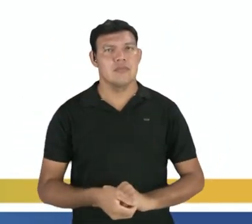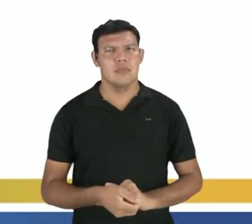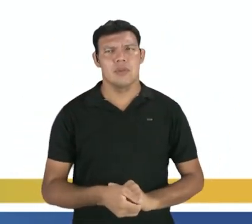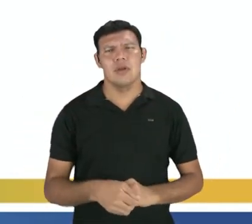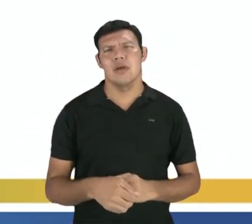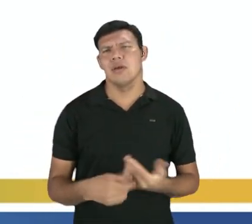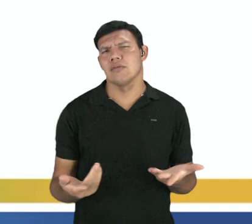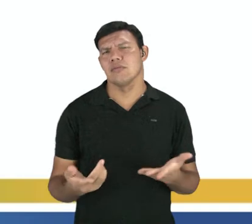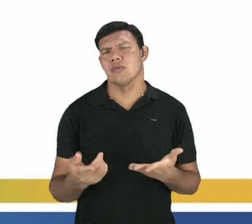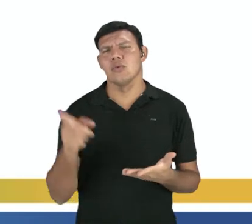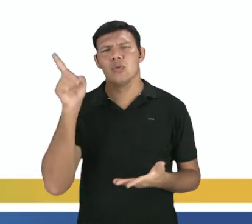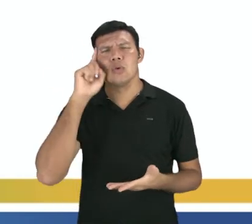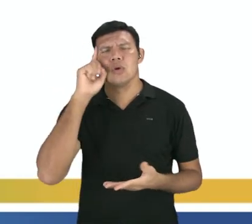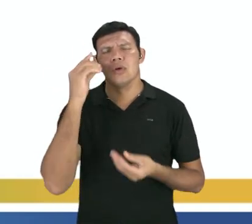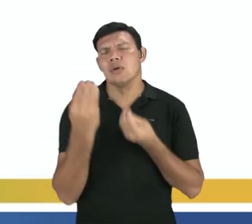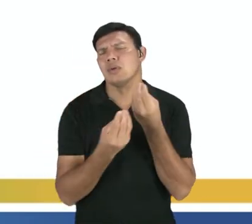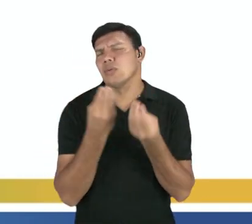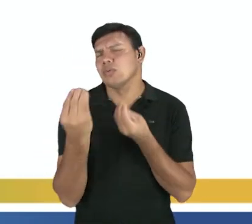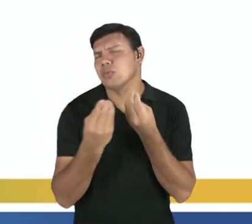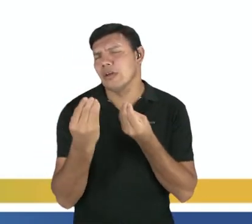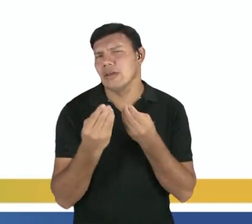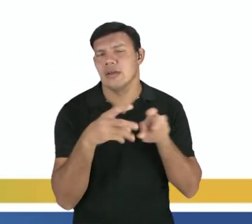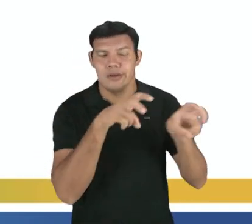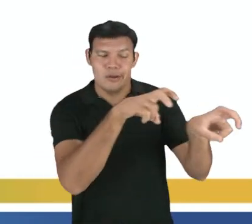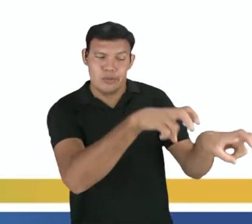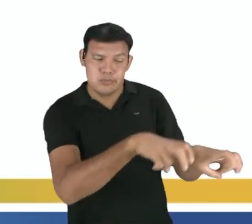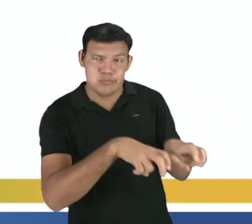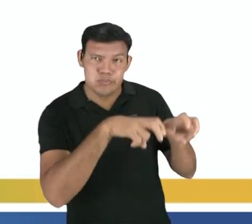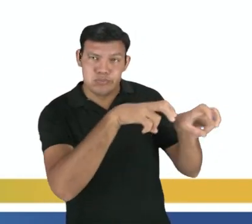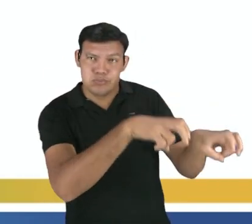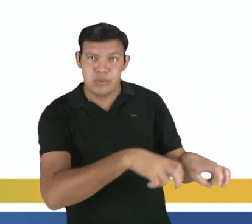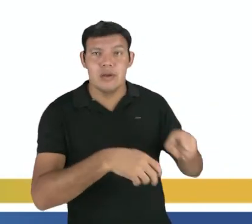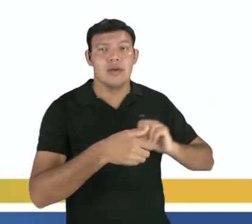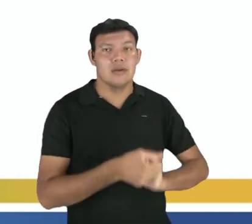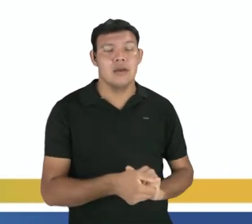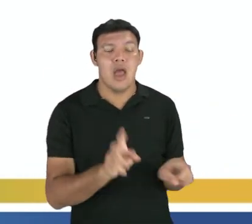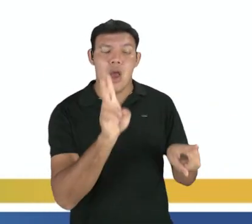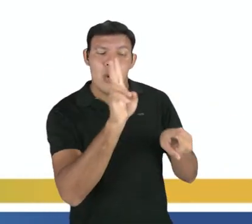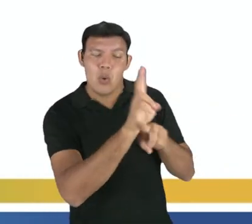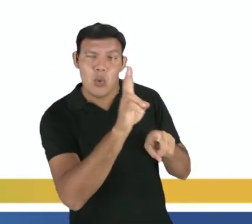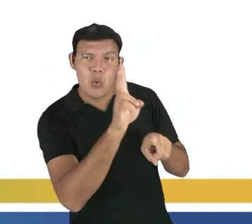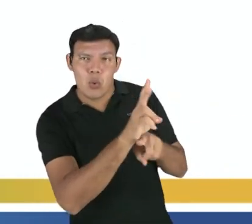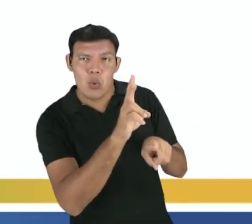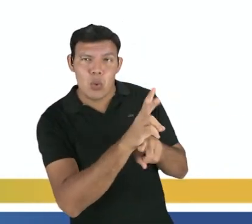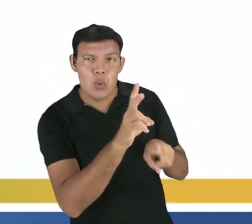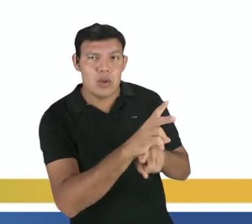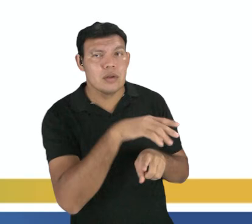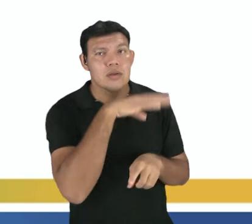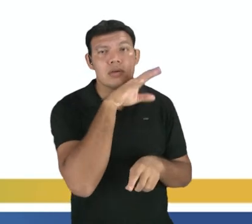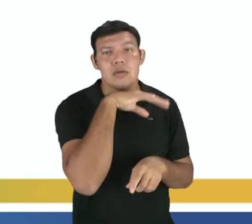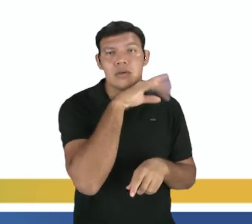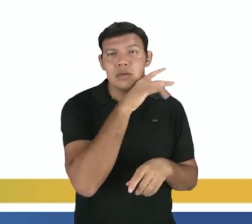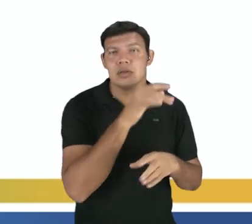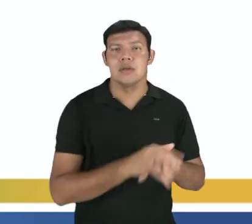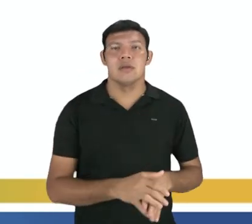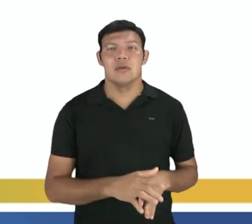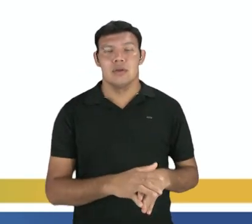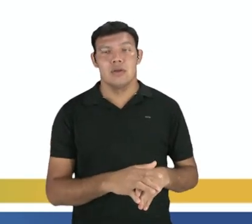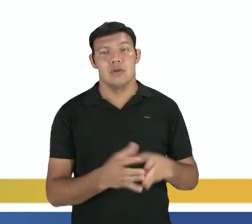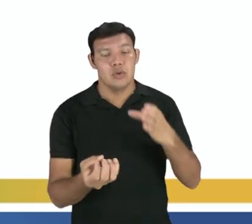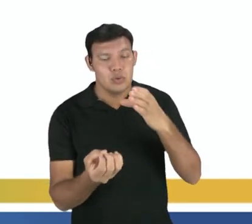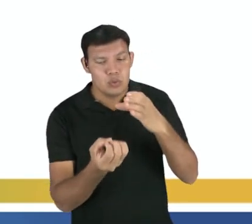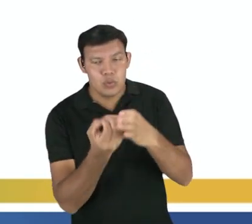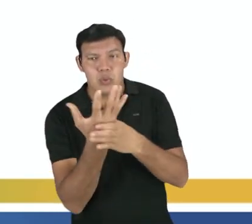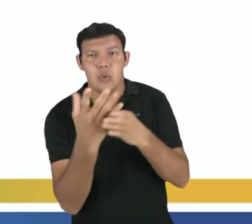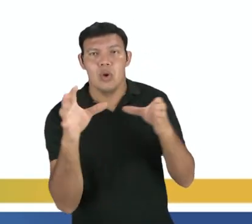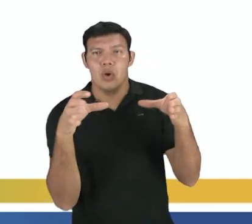do Neolítico é a agricultura, né? É a criação de animais, né? É as vilas que começam